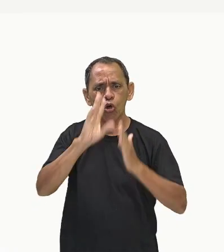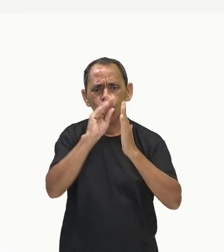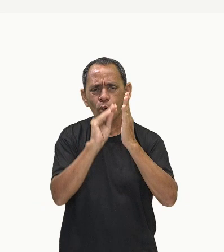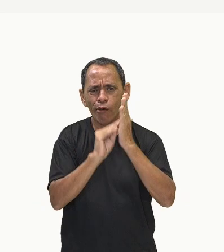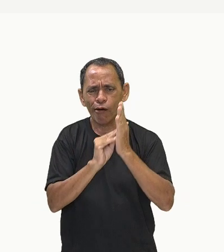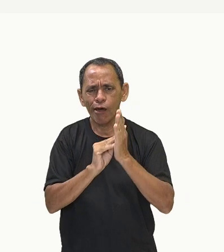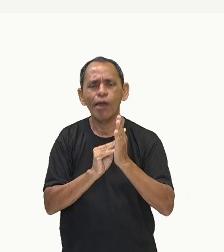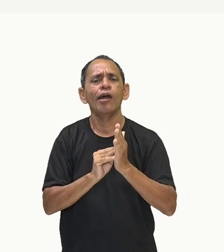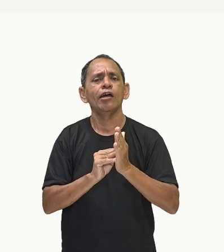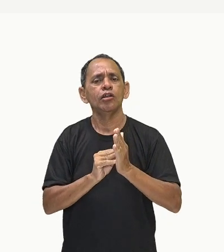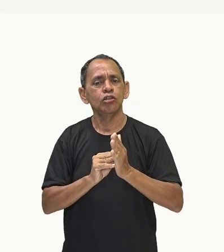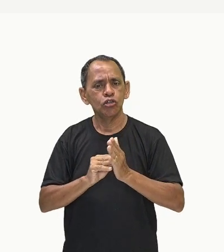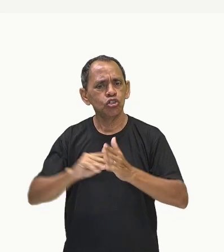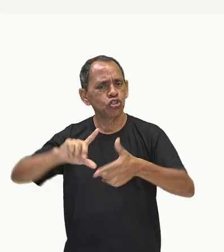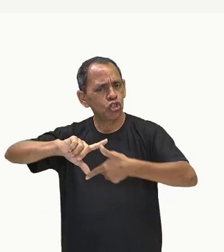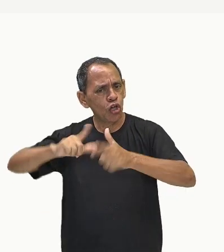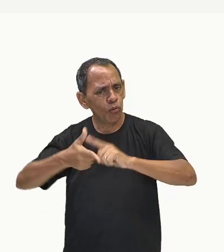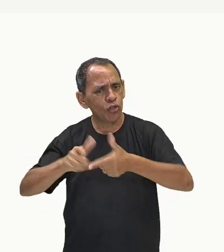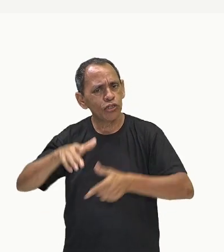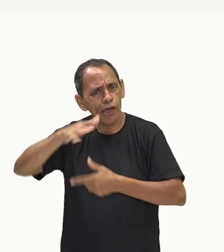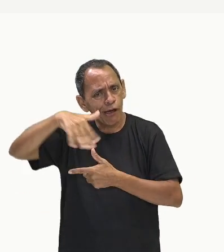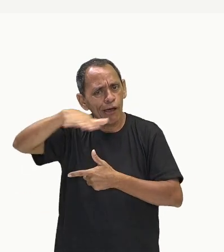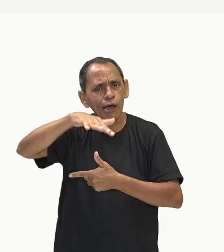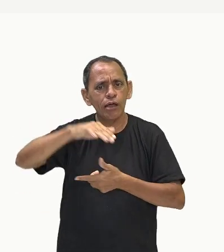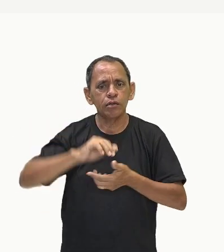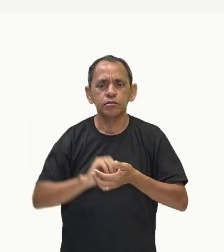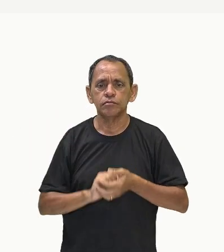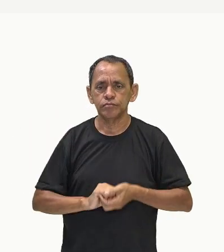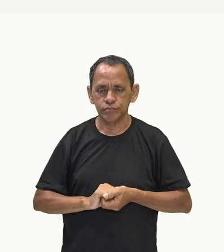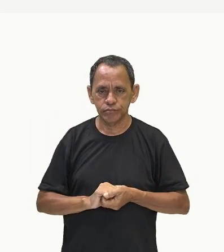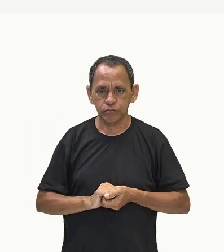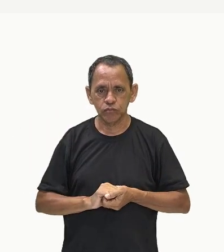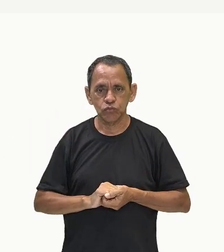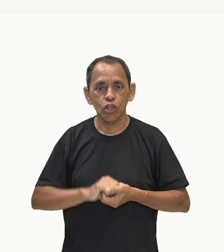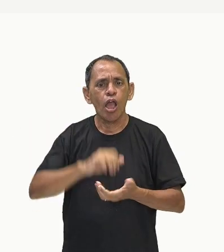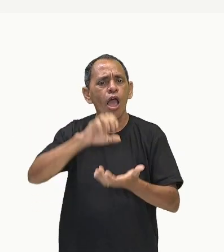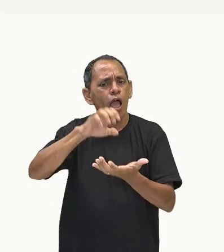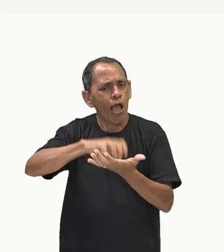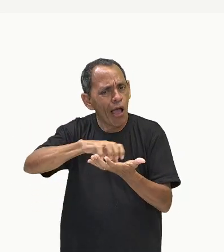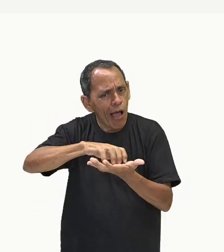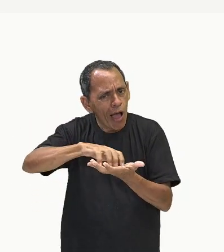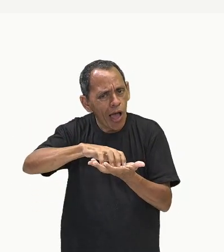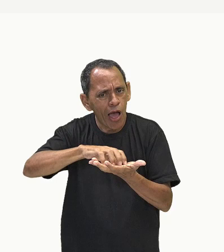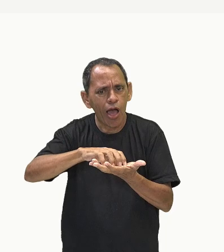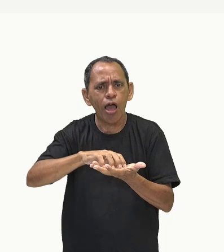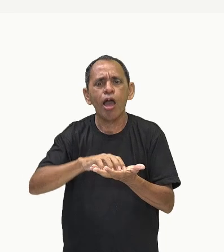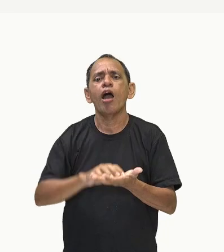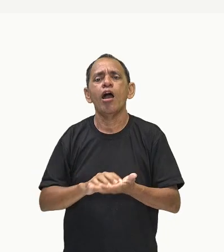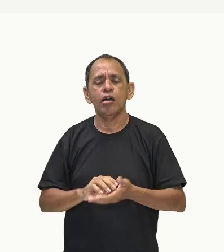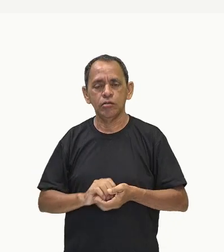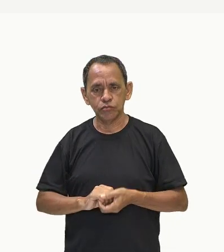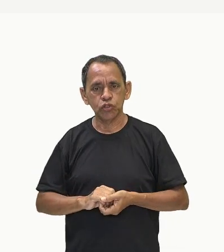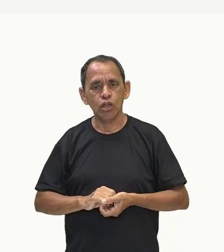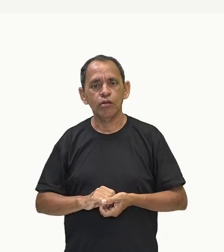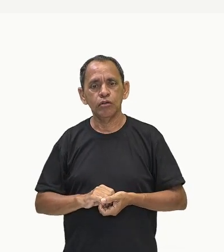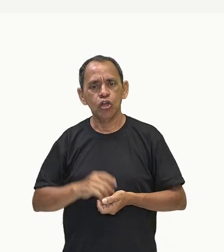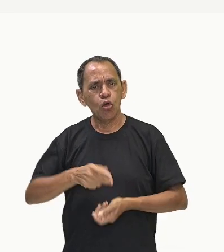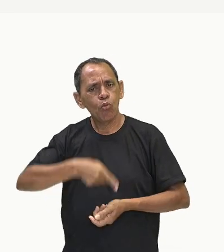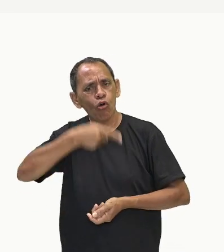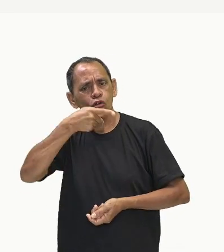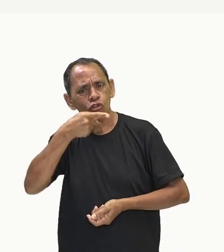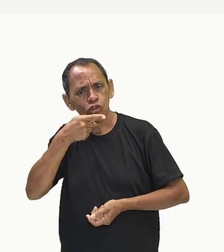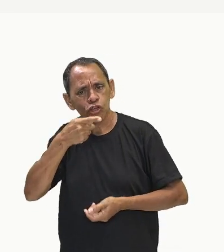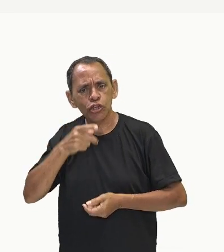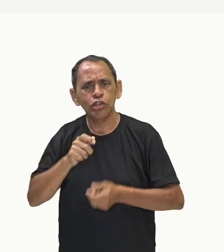da geometria espacial. Então, um sólido platônico ou poliedro regular na geometria é um